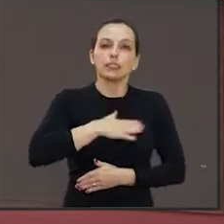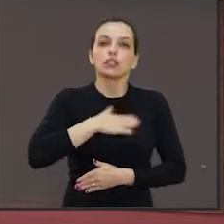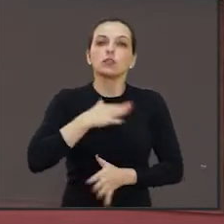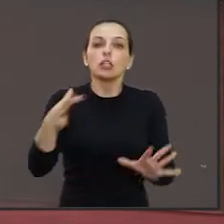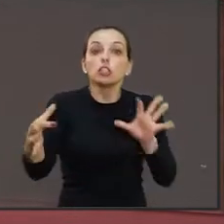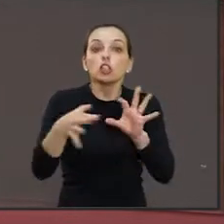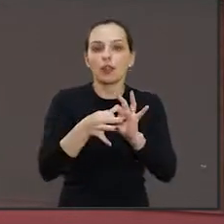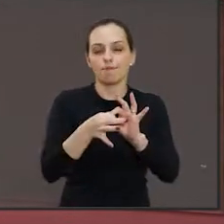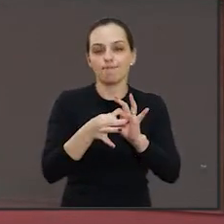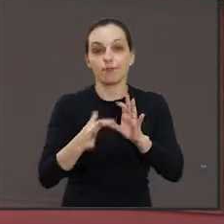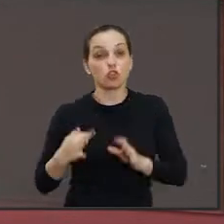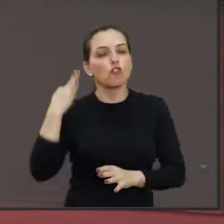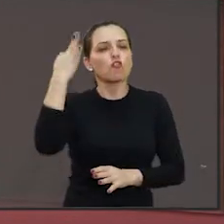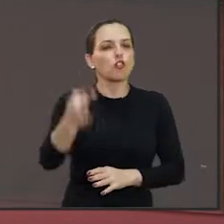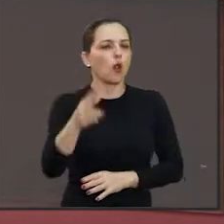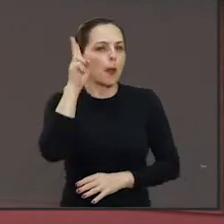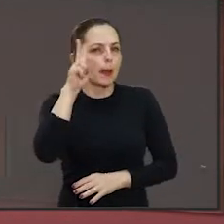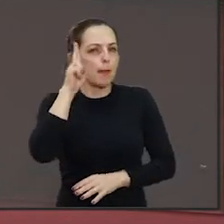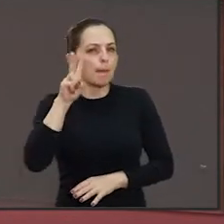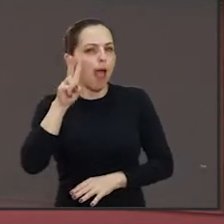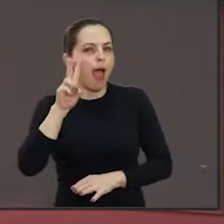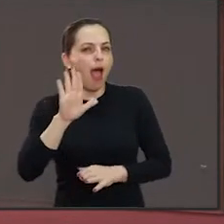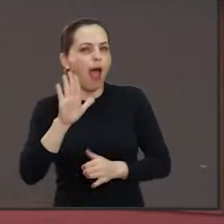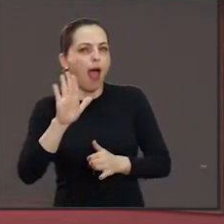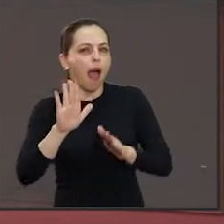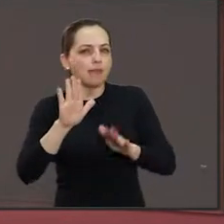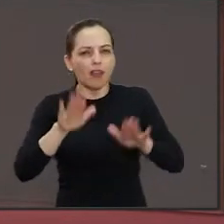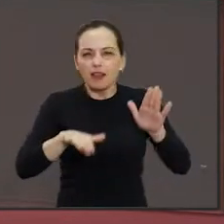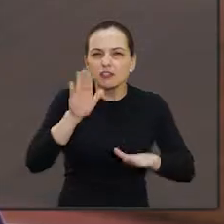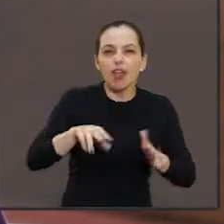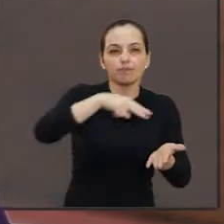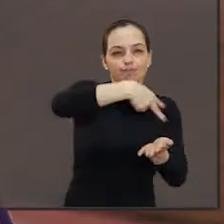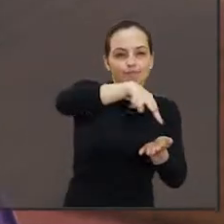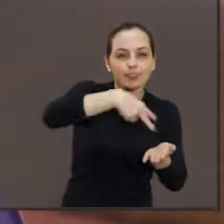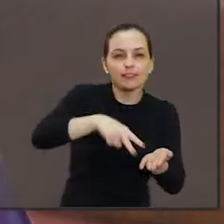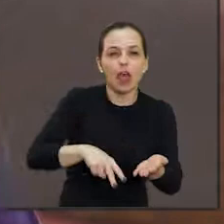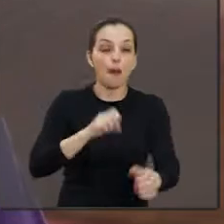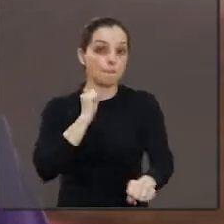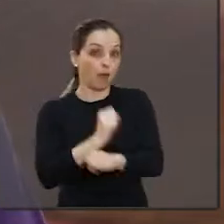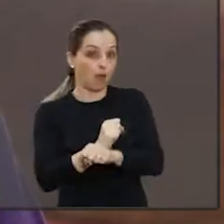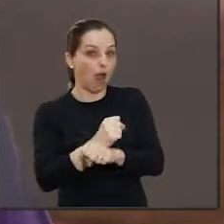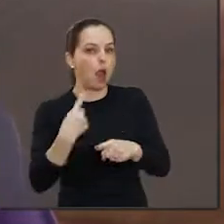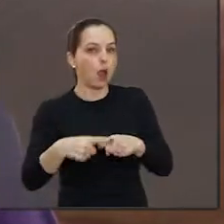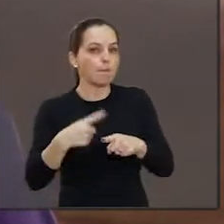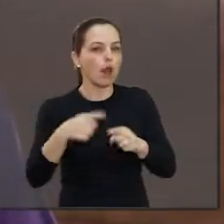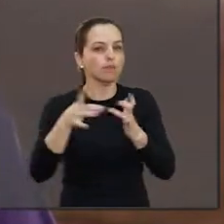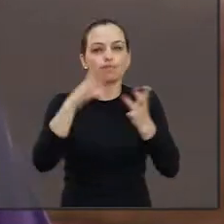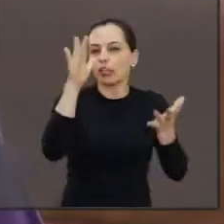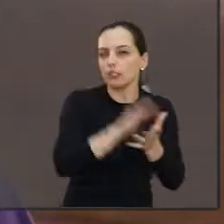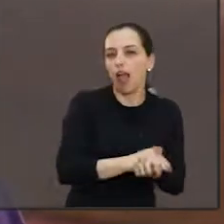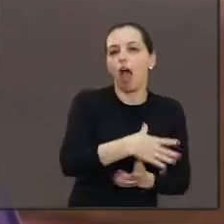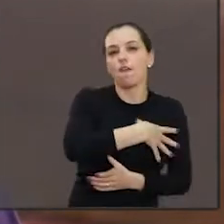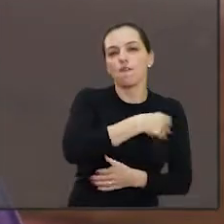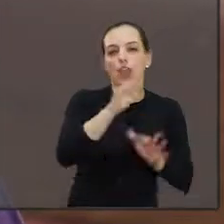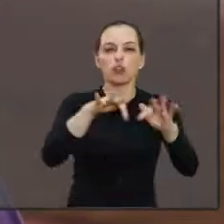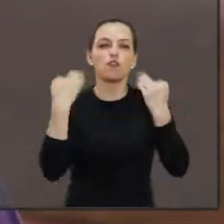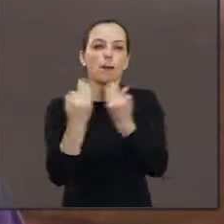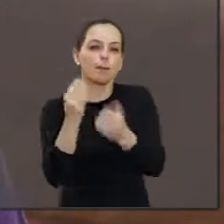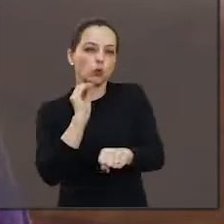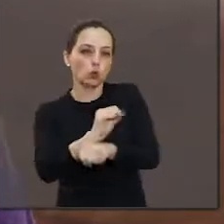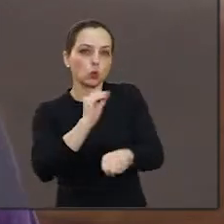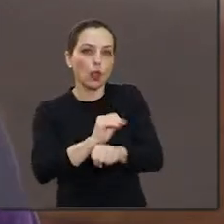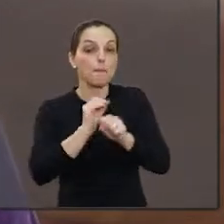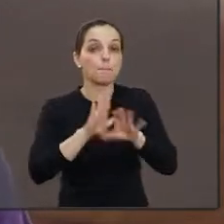para dança não consegue mais ficar sem. Pode até não ser mais artista, casa, vai ter sua família e tudo, mas está sempre dando uns